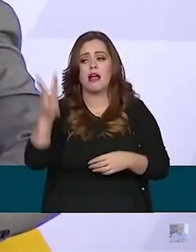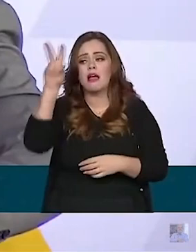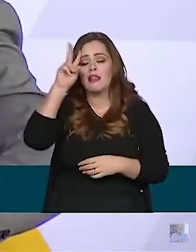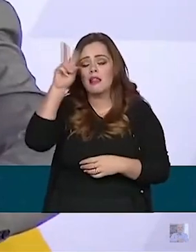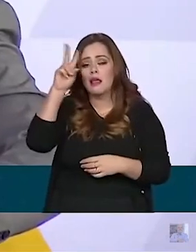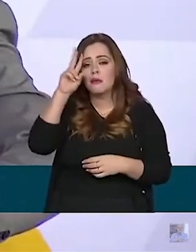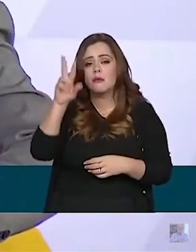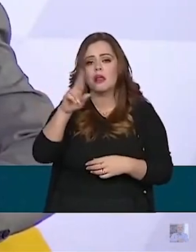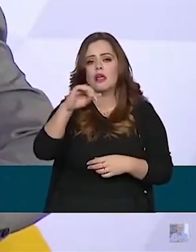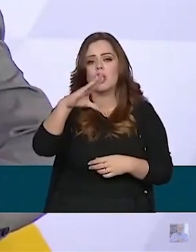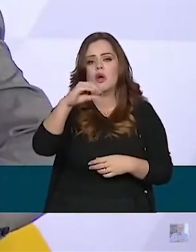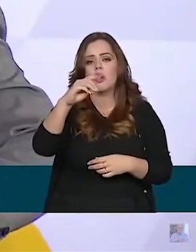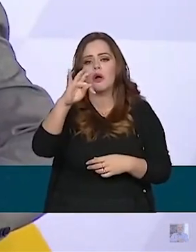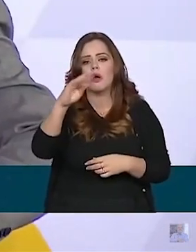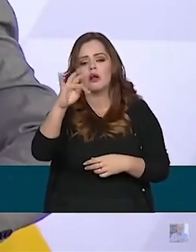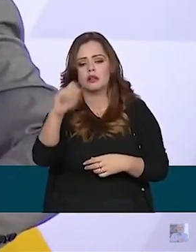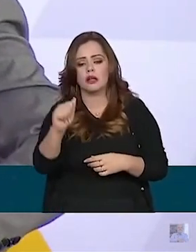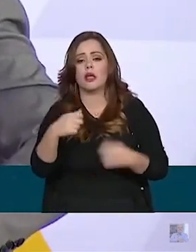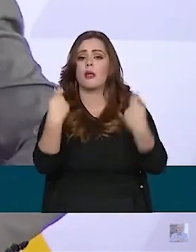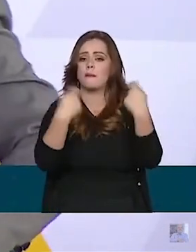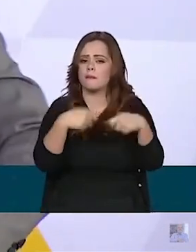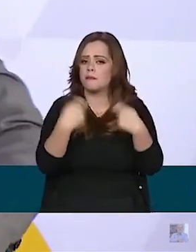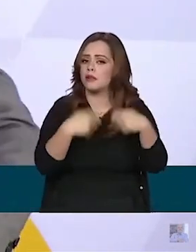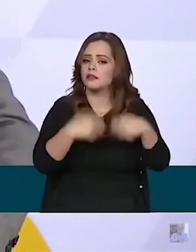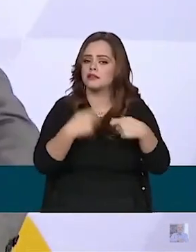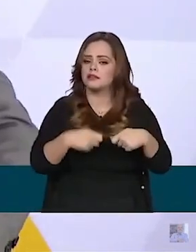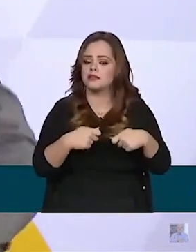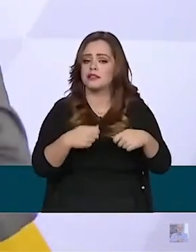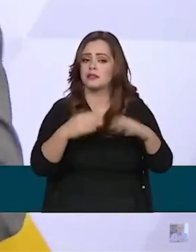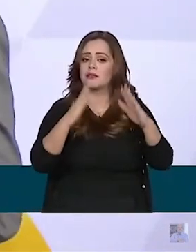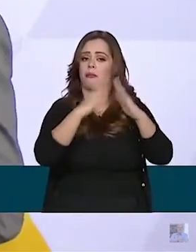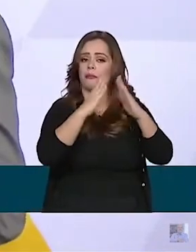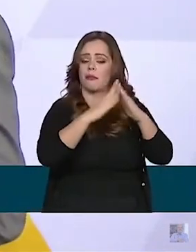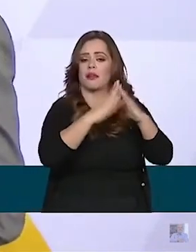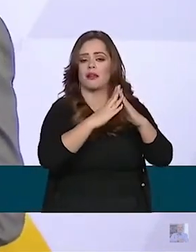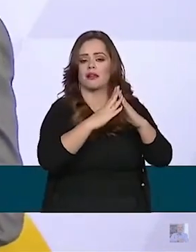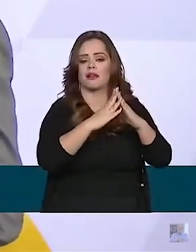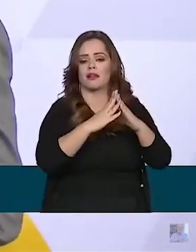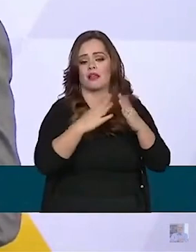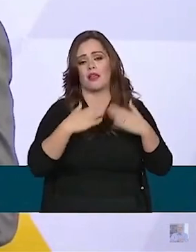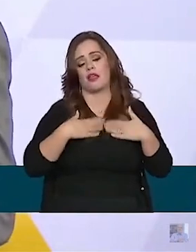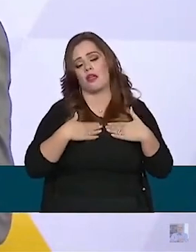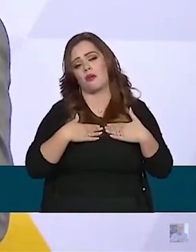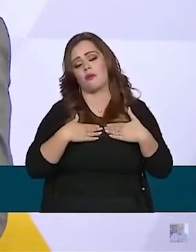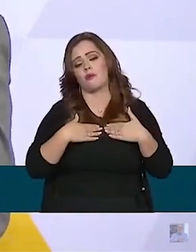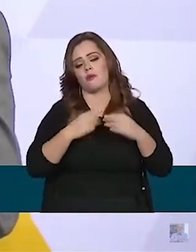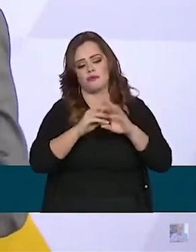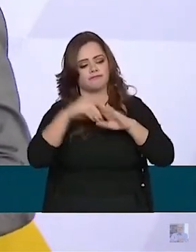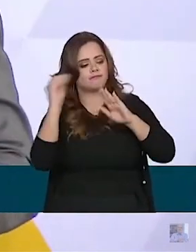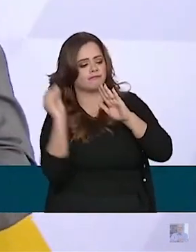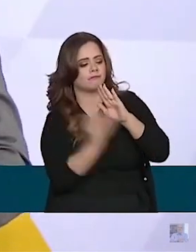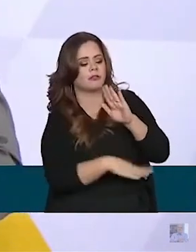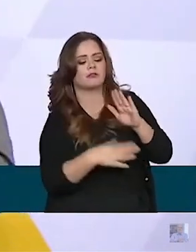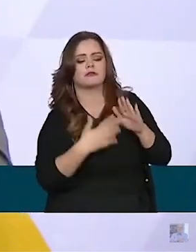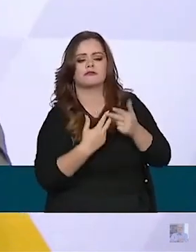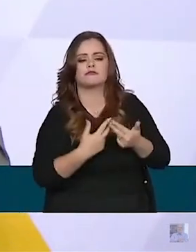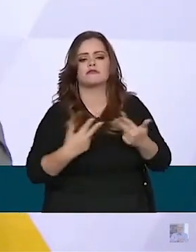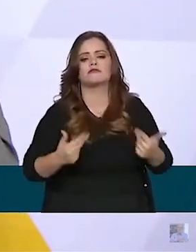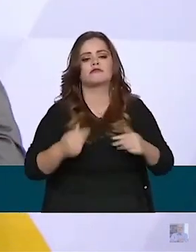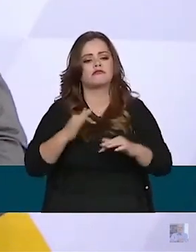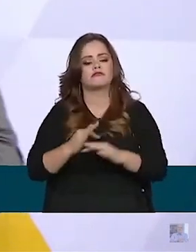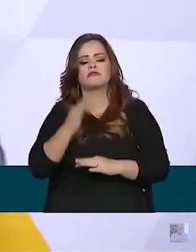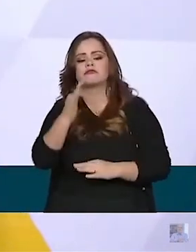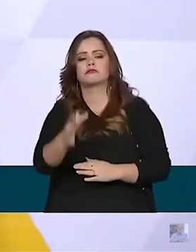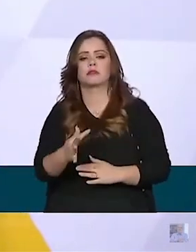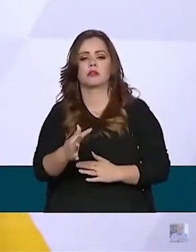Rui Costa que eu preciso morar, senão eu vou abandonar minha causa daqui para frente.